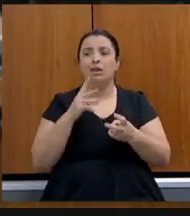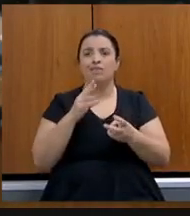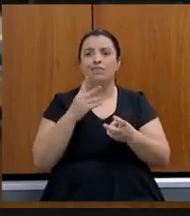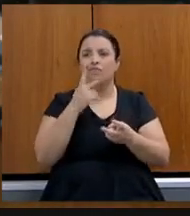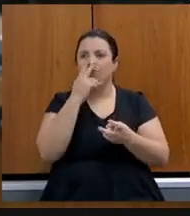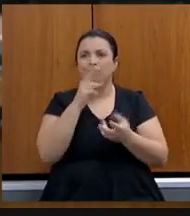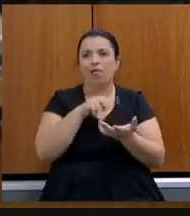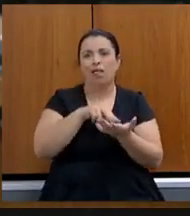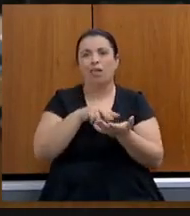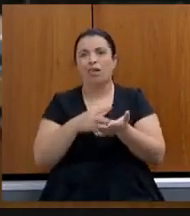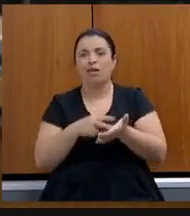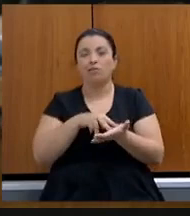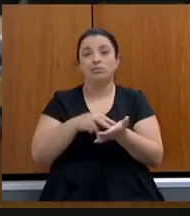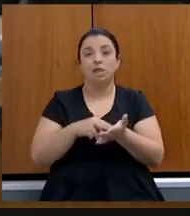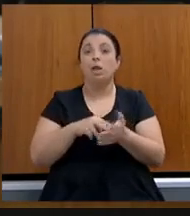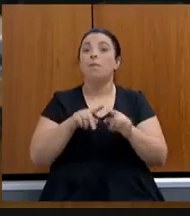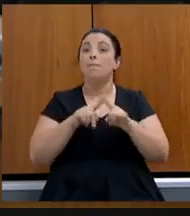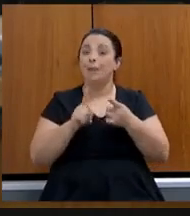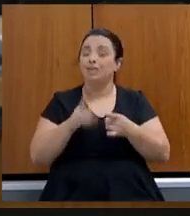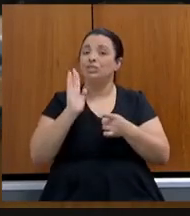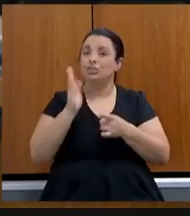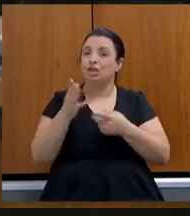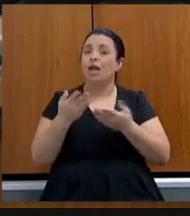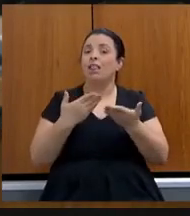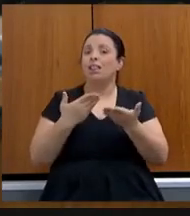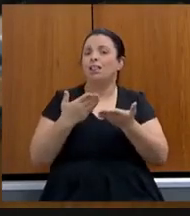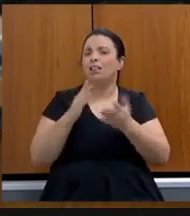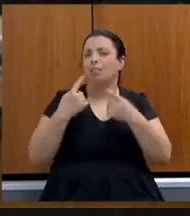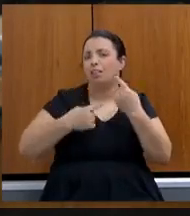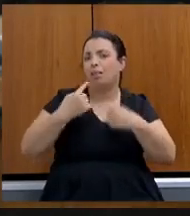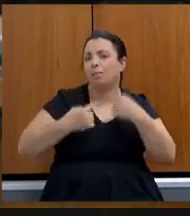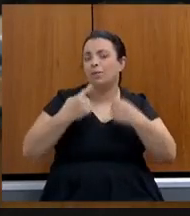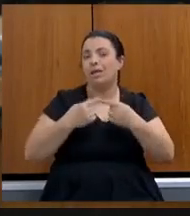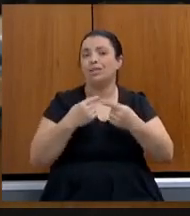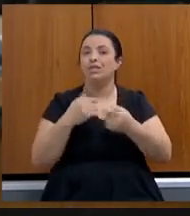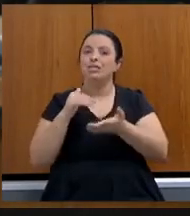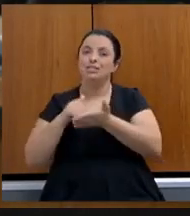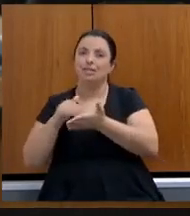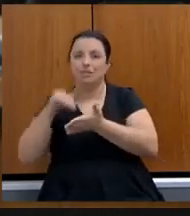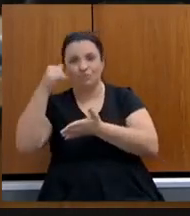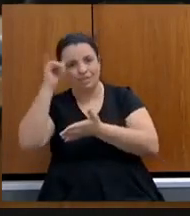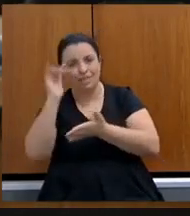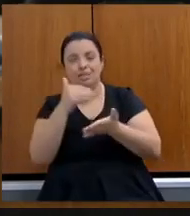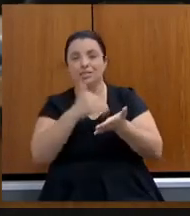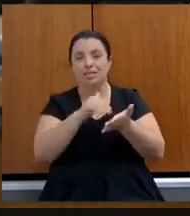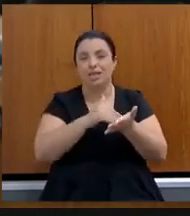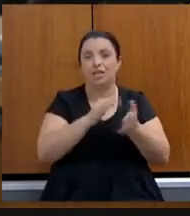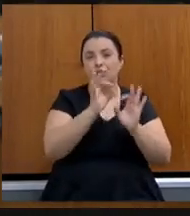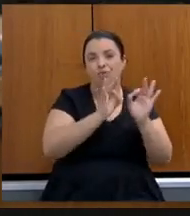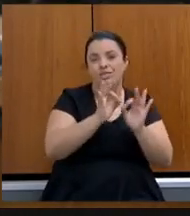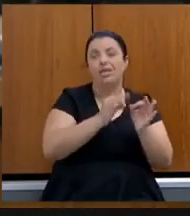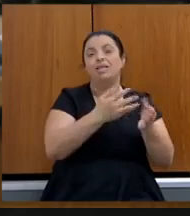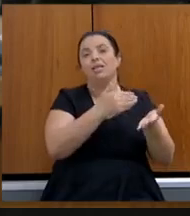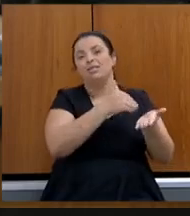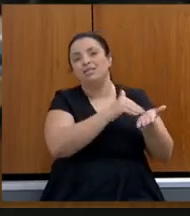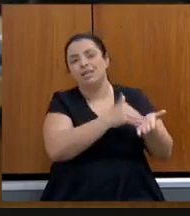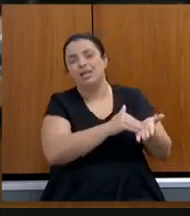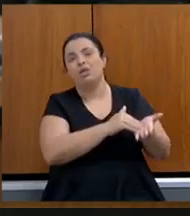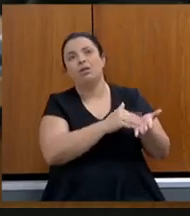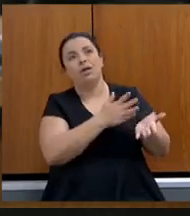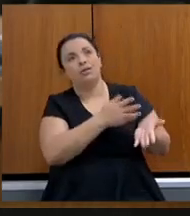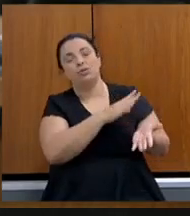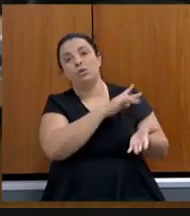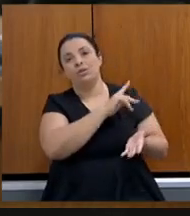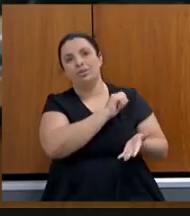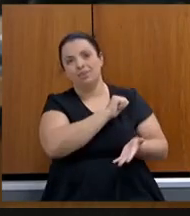mas esse é um furo que vem sendo debatido entre o secretário de fazenda secretário de planejamento Tribunal de Contas o que eu posso te